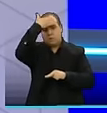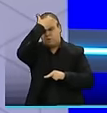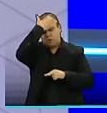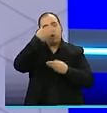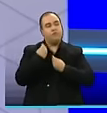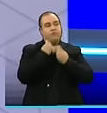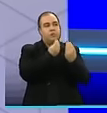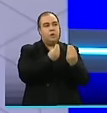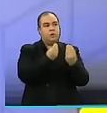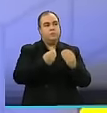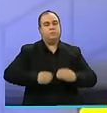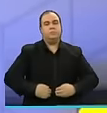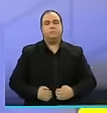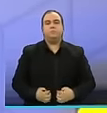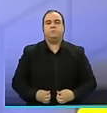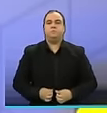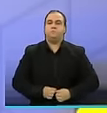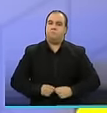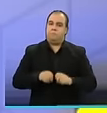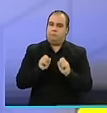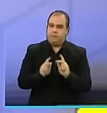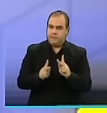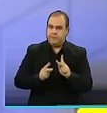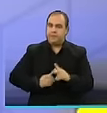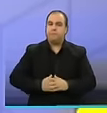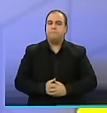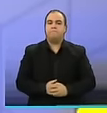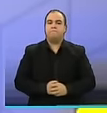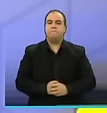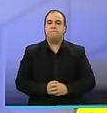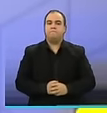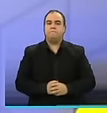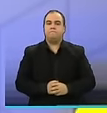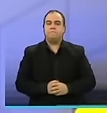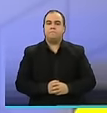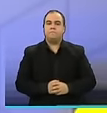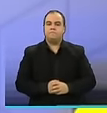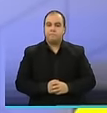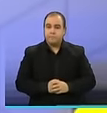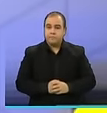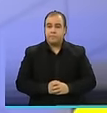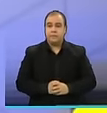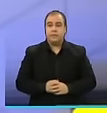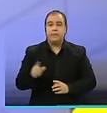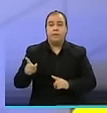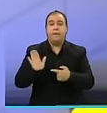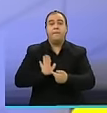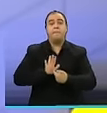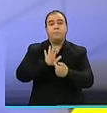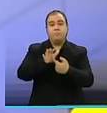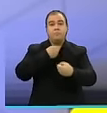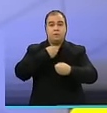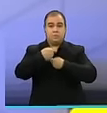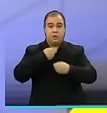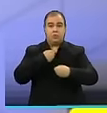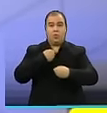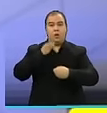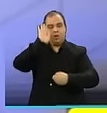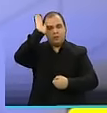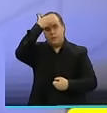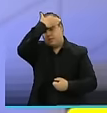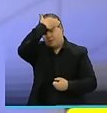foi concedido. Ok. Ó, o Boulos, mais um. É, o Boulos, mais um. O apresentador Datena já foi